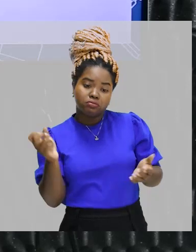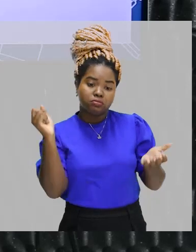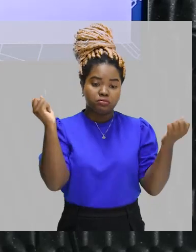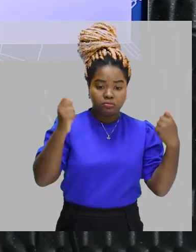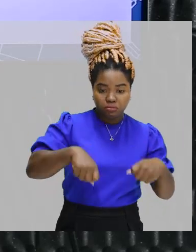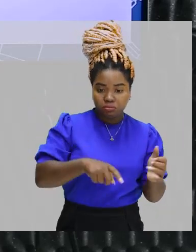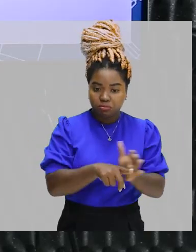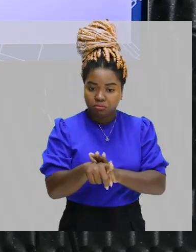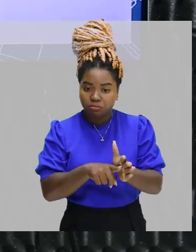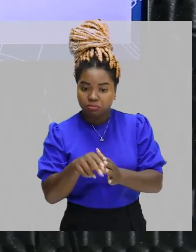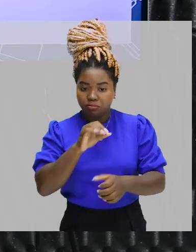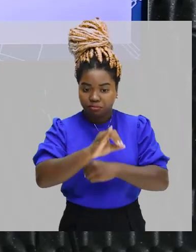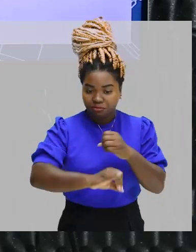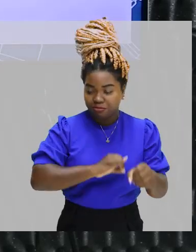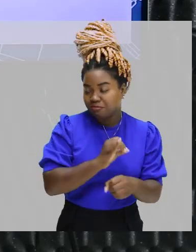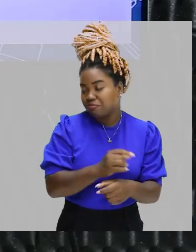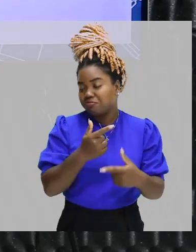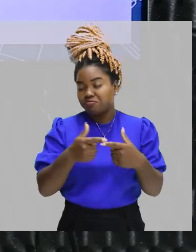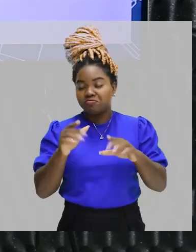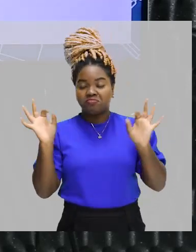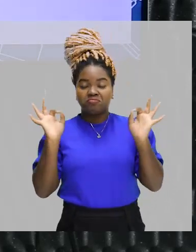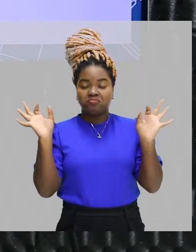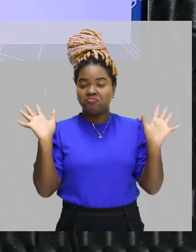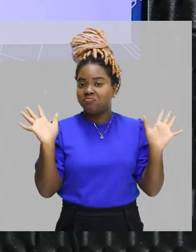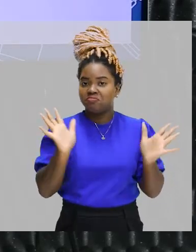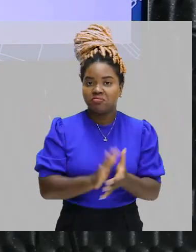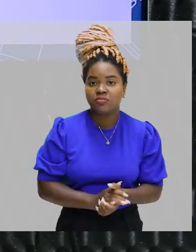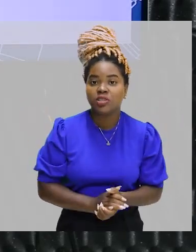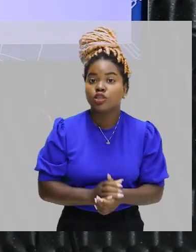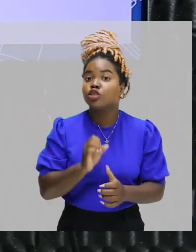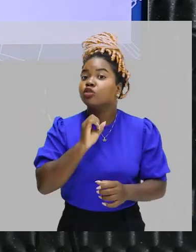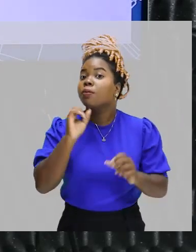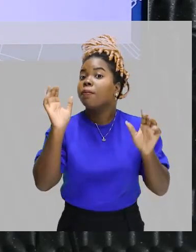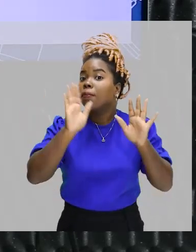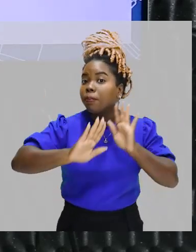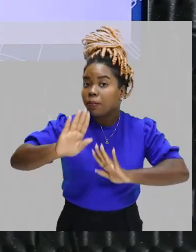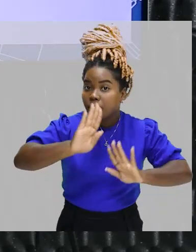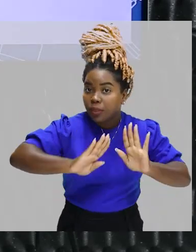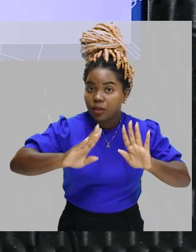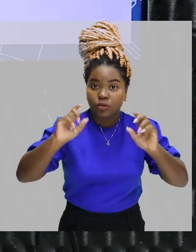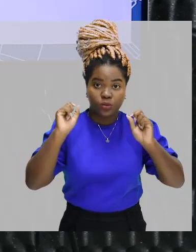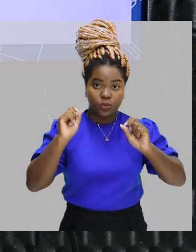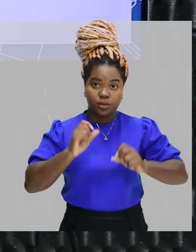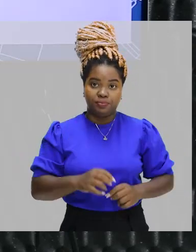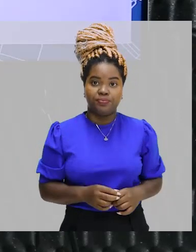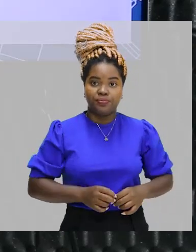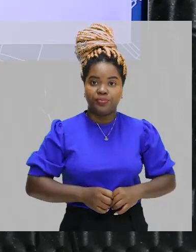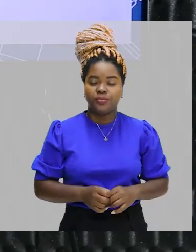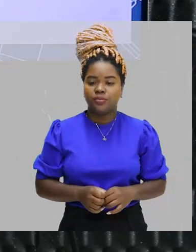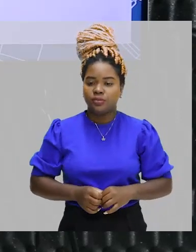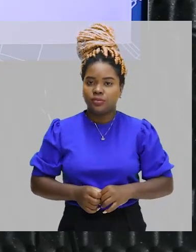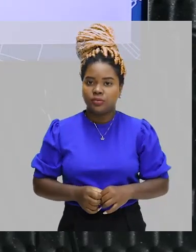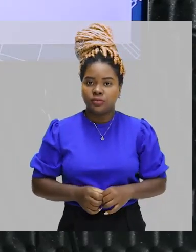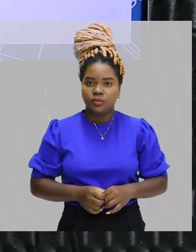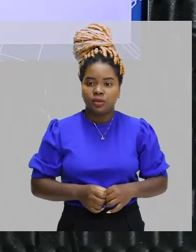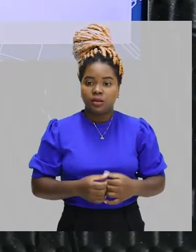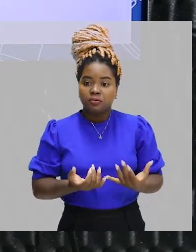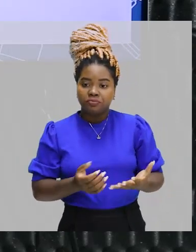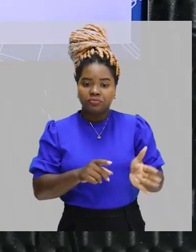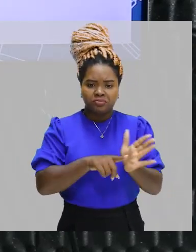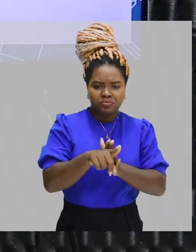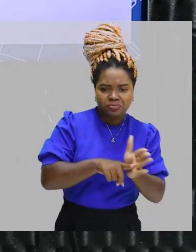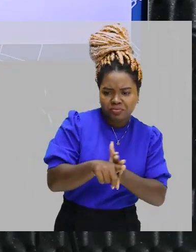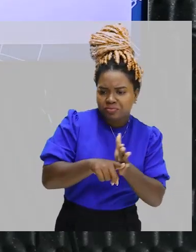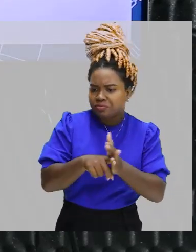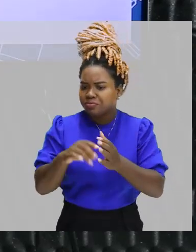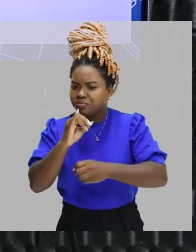problema nenhum, certo? Faça sua pesquisa na internet, só toma cuidado, né, aí da fonte que você está fazendo